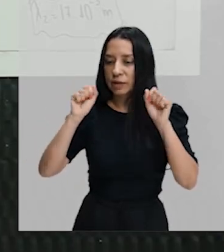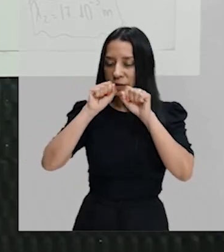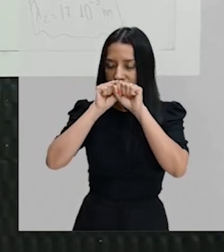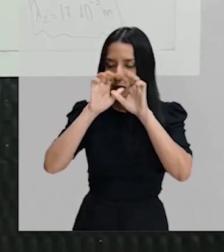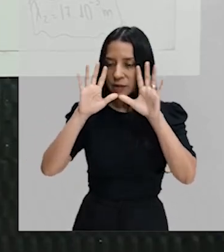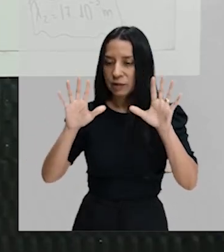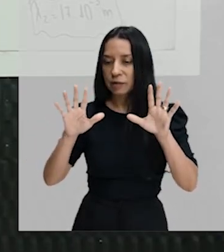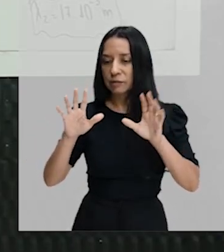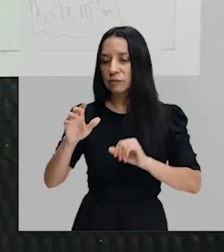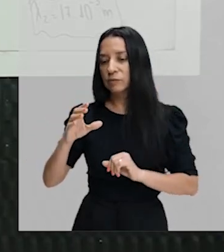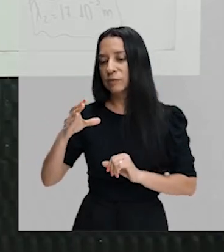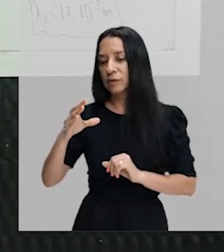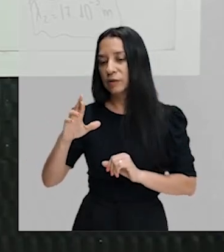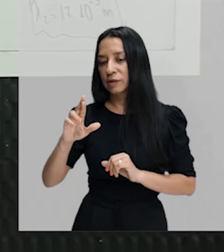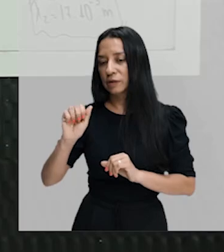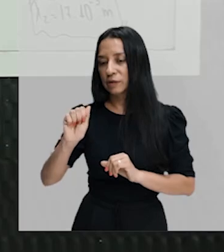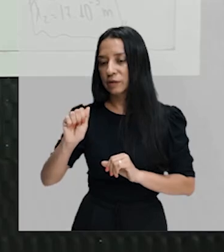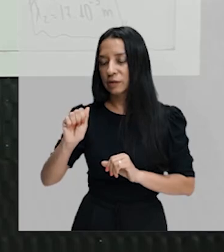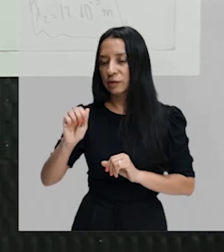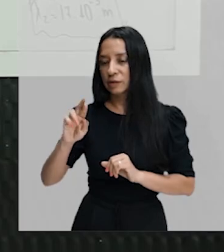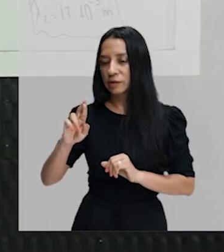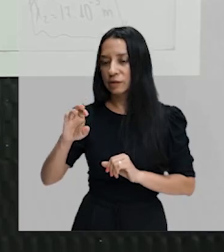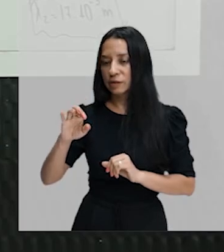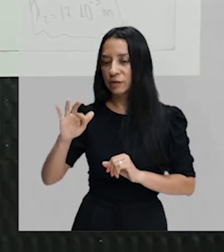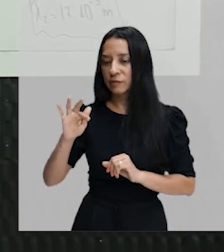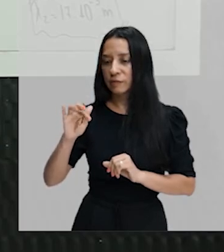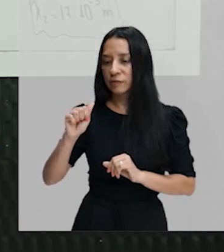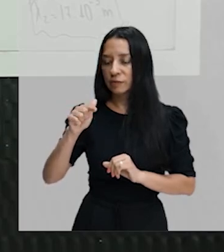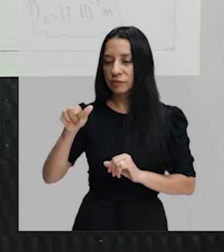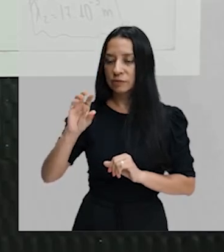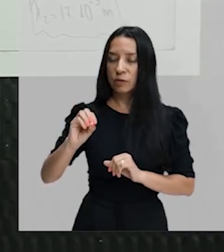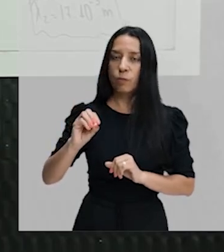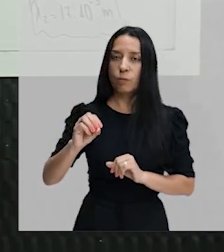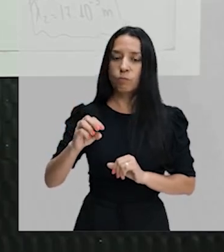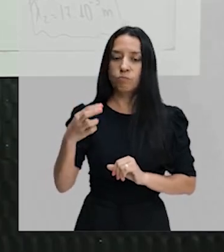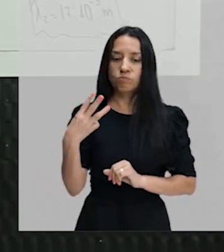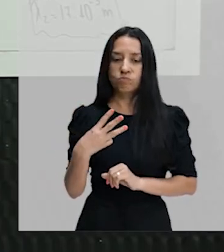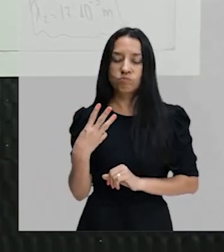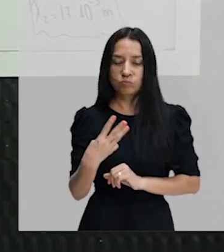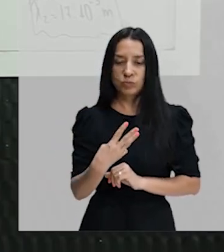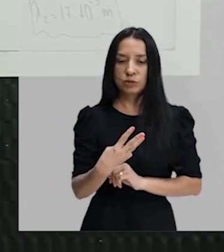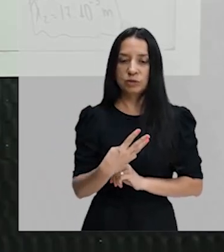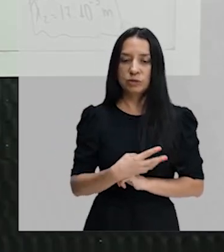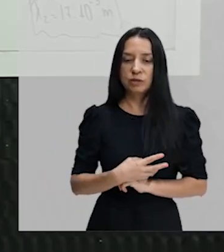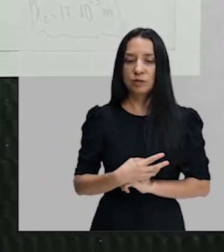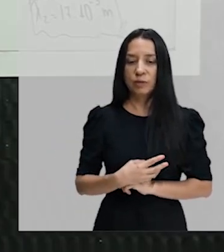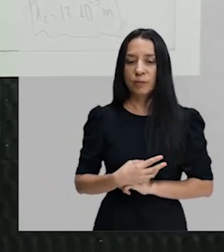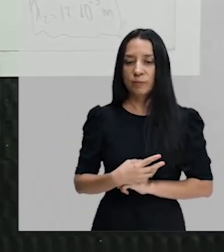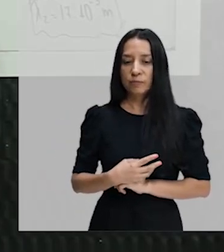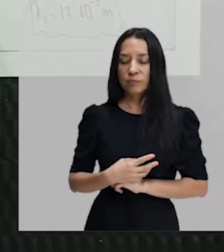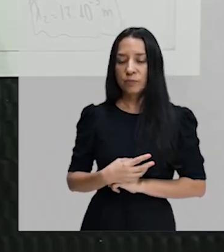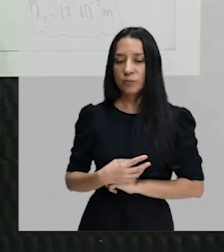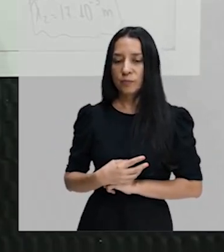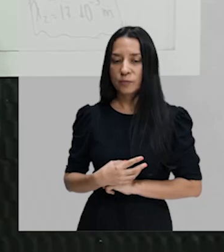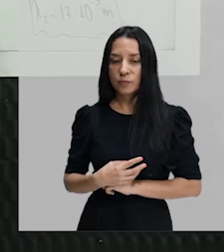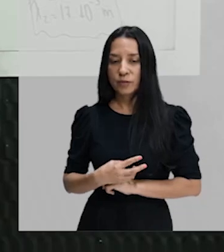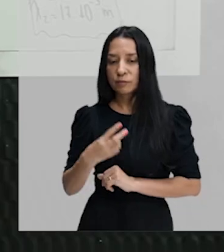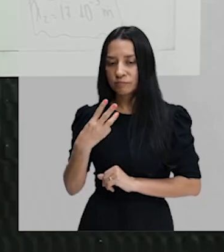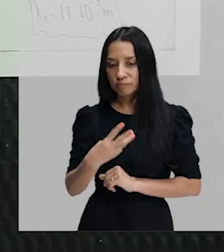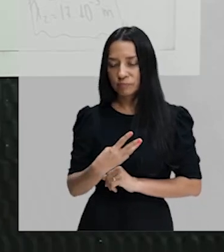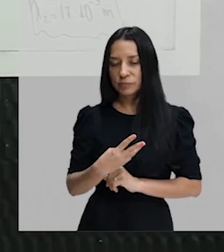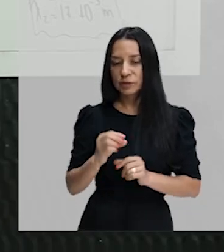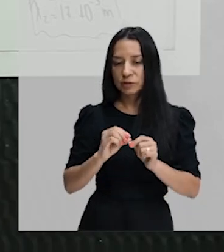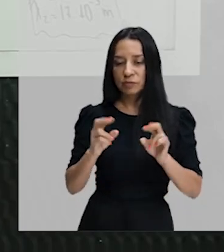verdadeira a dois é verdadeira a três ele faz a relação de velocidade o comprimento de onda e período